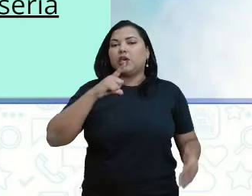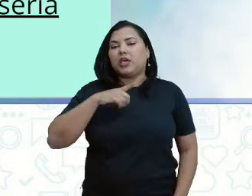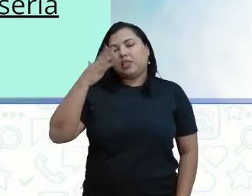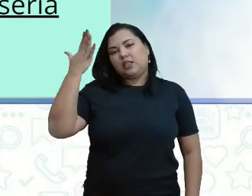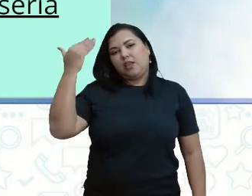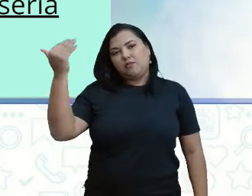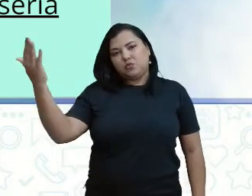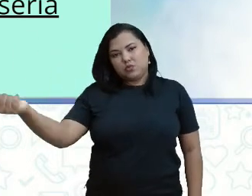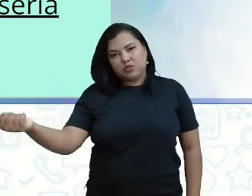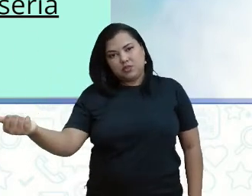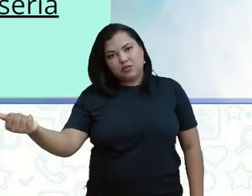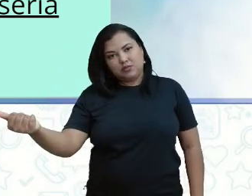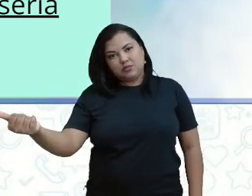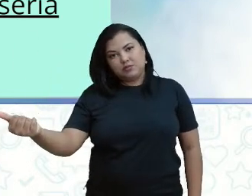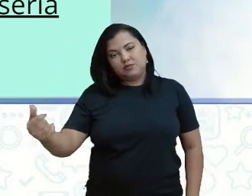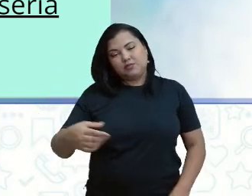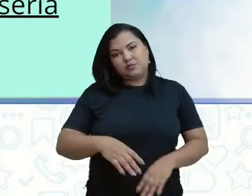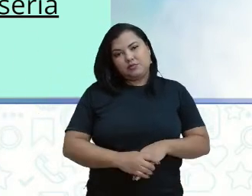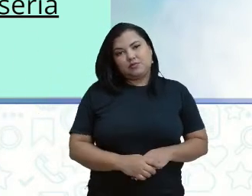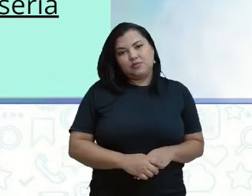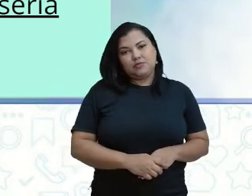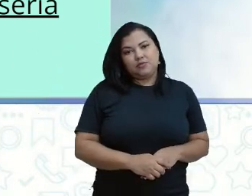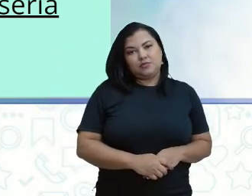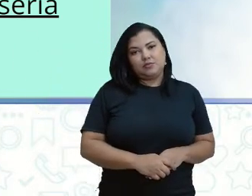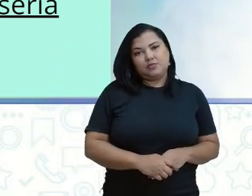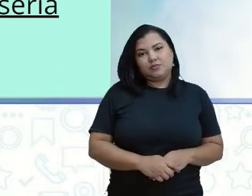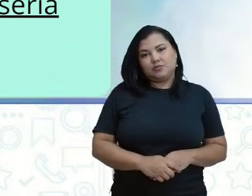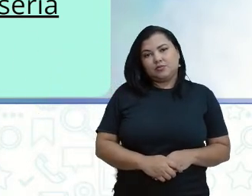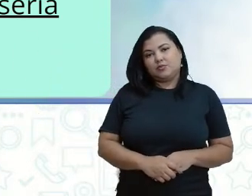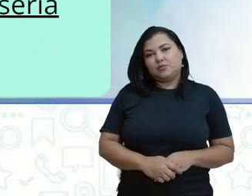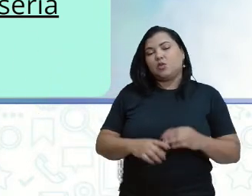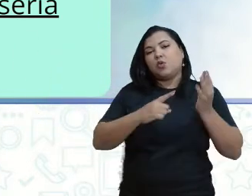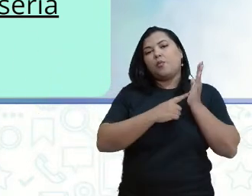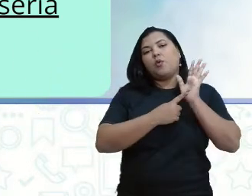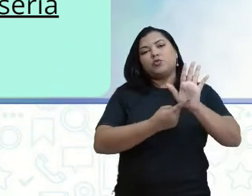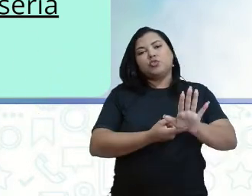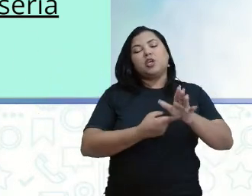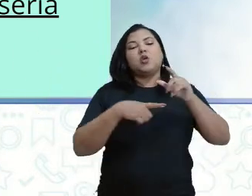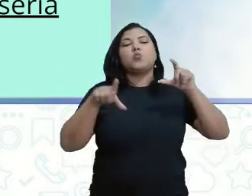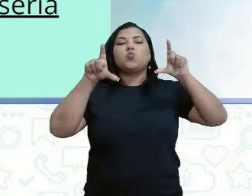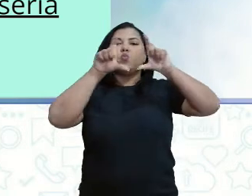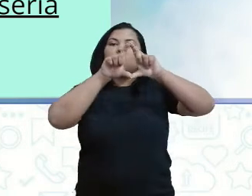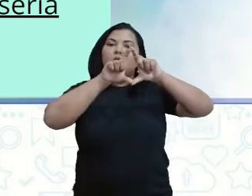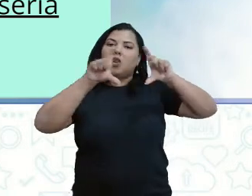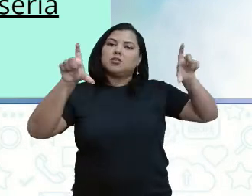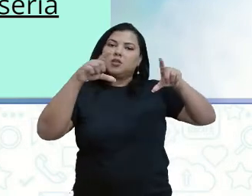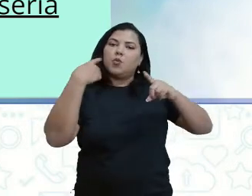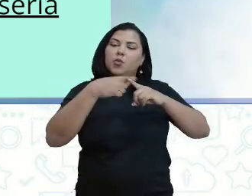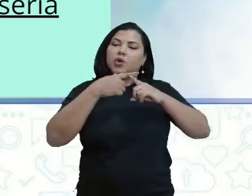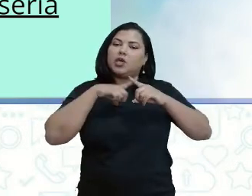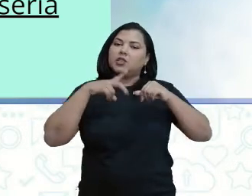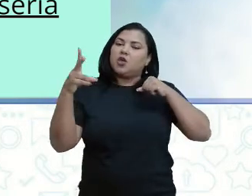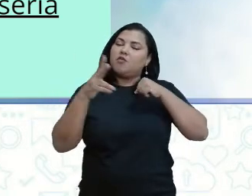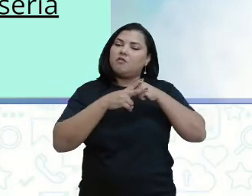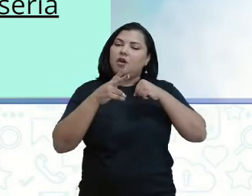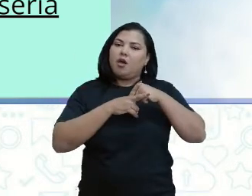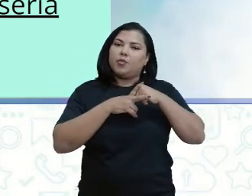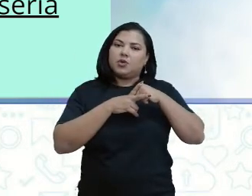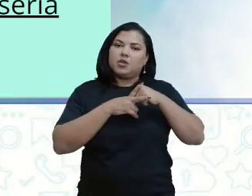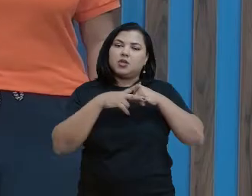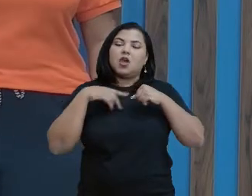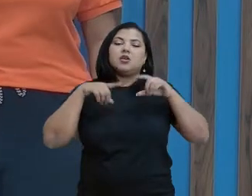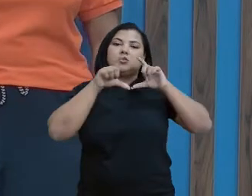uma bem-sucedida por que fez sucesso. E aqui eu trago o quê? Uma oração, porque eu tenho um verbo e essa